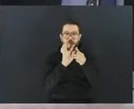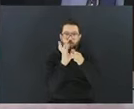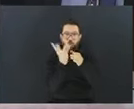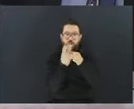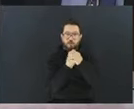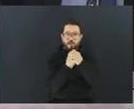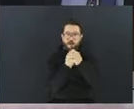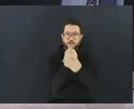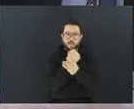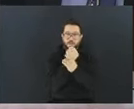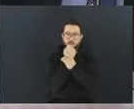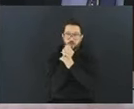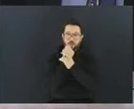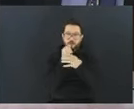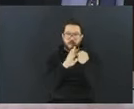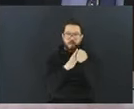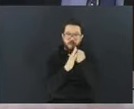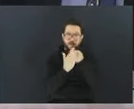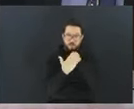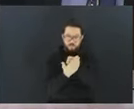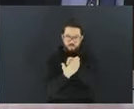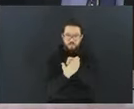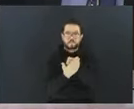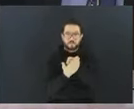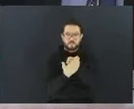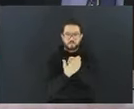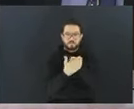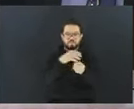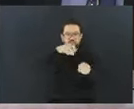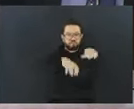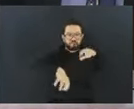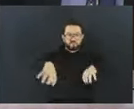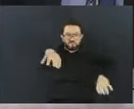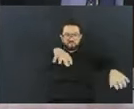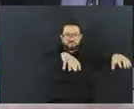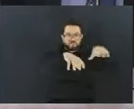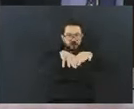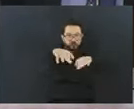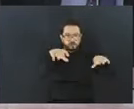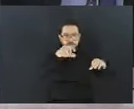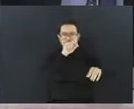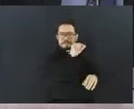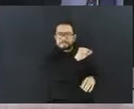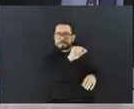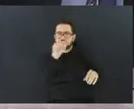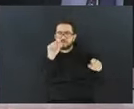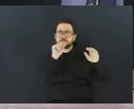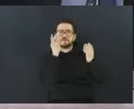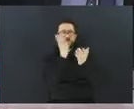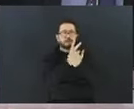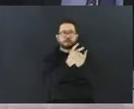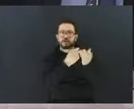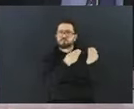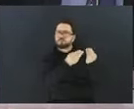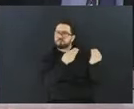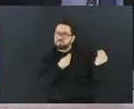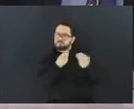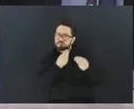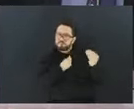através do contato com a sociedade, dos CONSEGs, que as demandas de cada região, de cada bairro, chegam para a Polícia Militar.